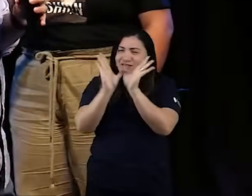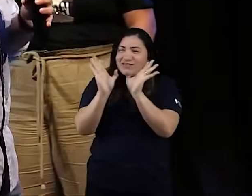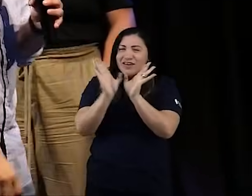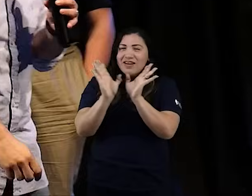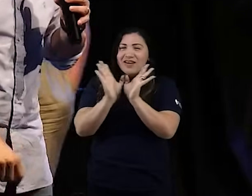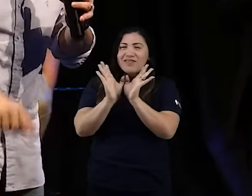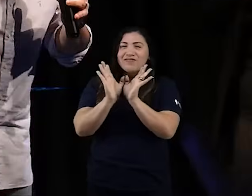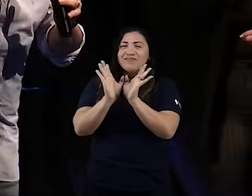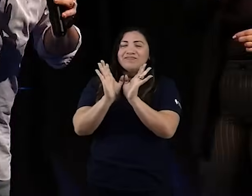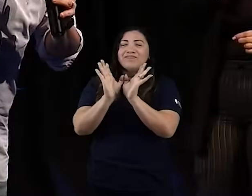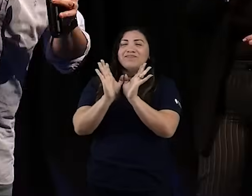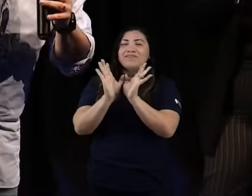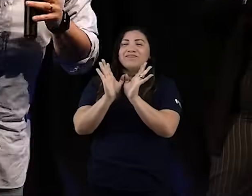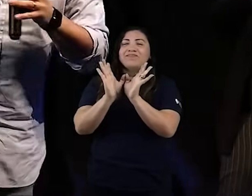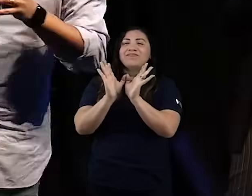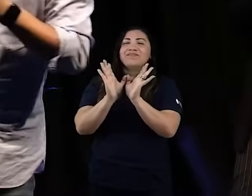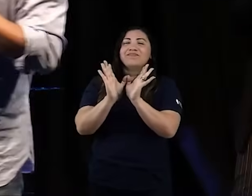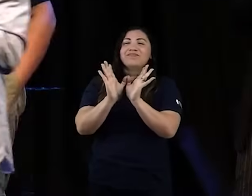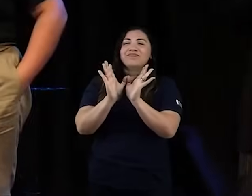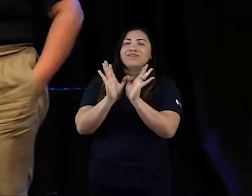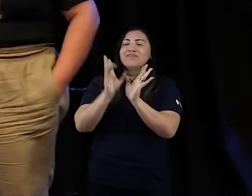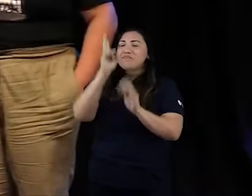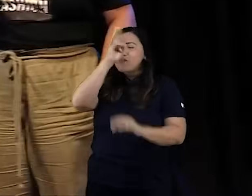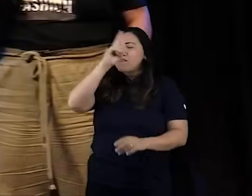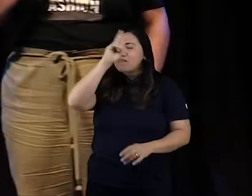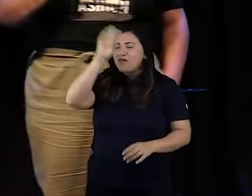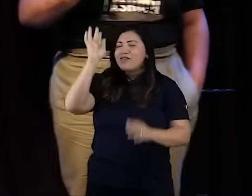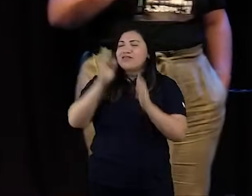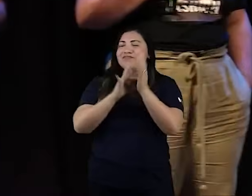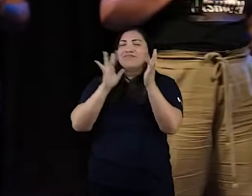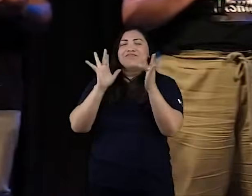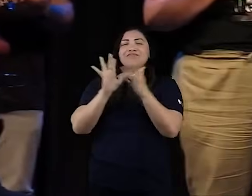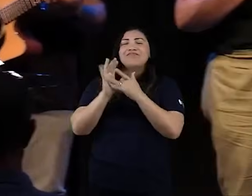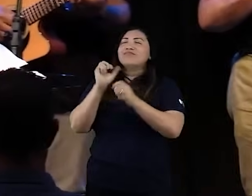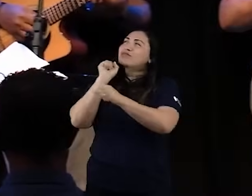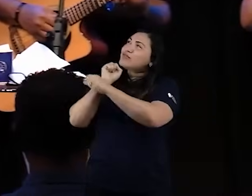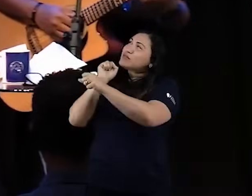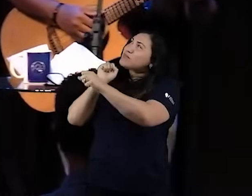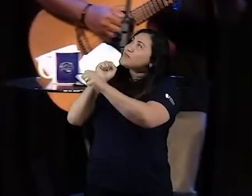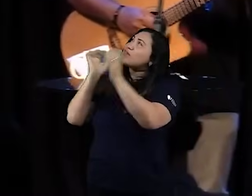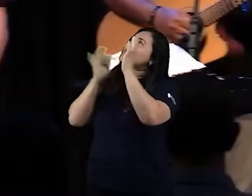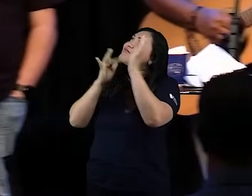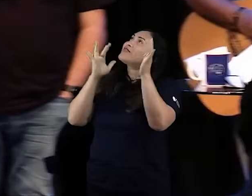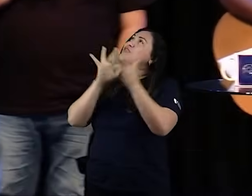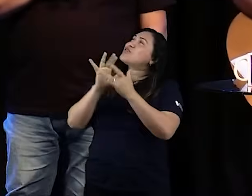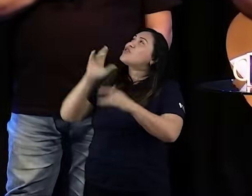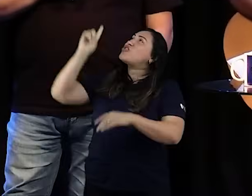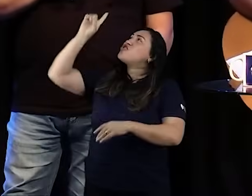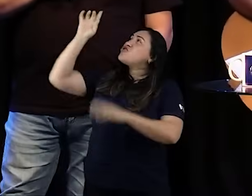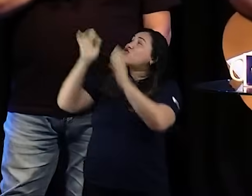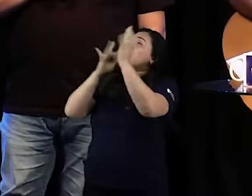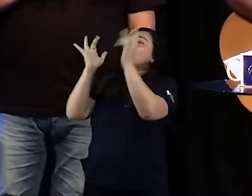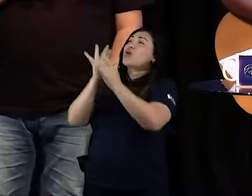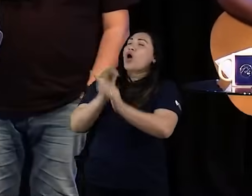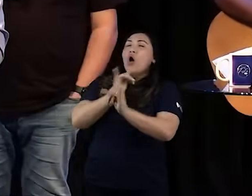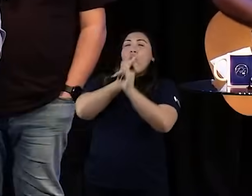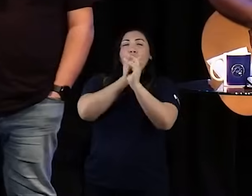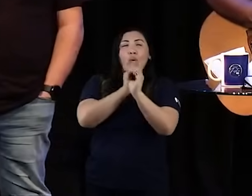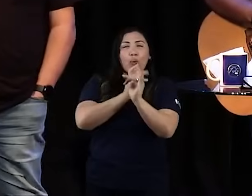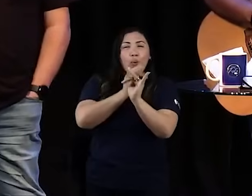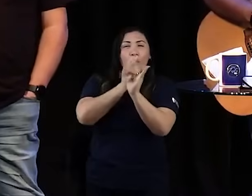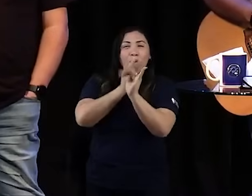ass tá dizendo assim ó tô esperando o bonde de Jesus Ele vai tocar a trombeta Hum e os anjos vão vir me